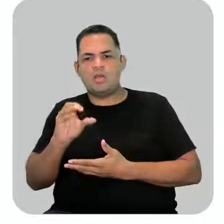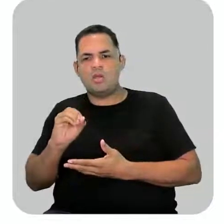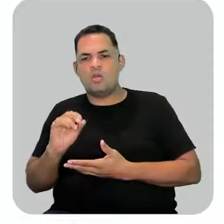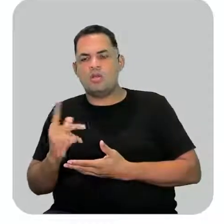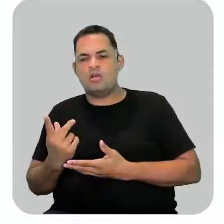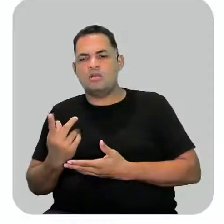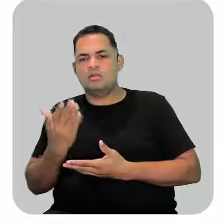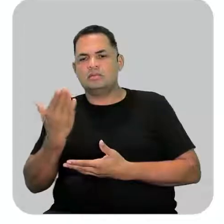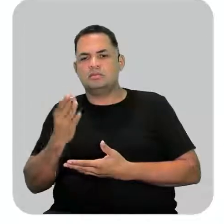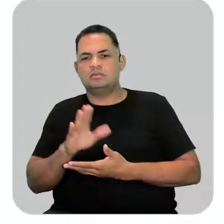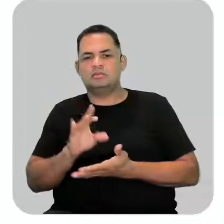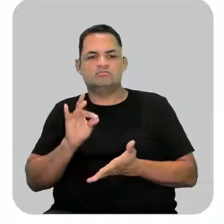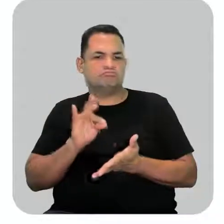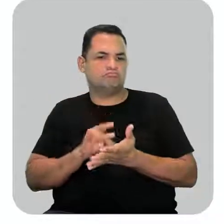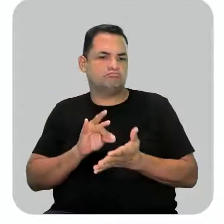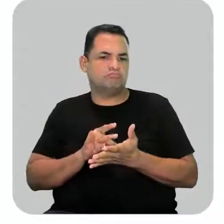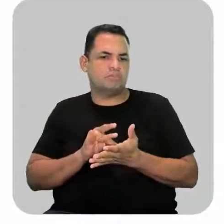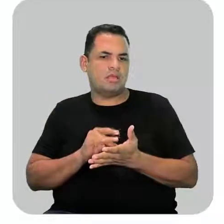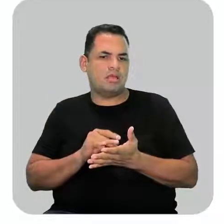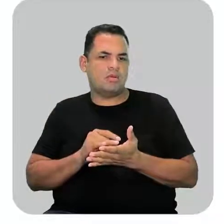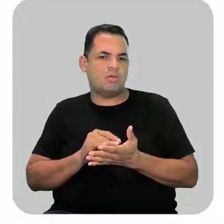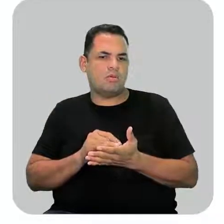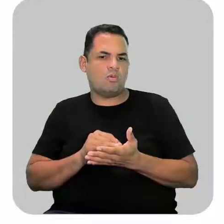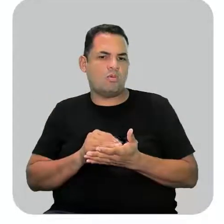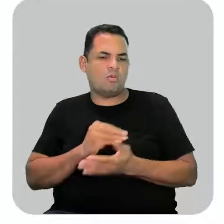também. Então, de fato, é um álcool.